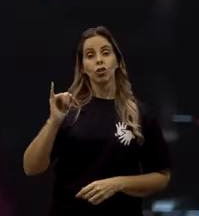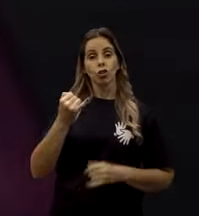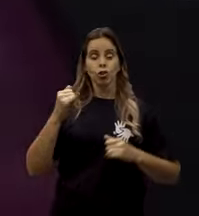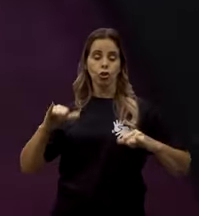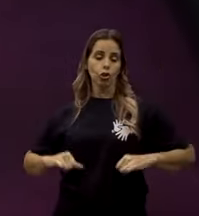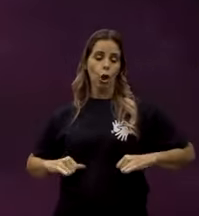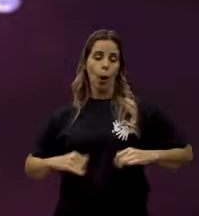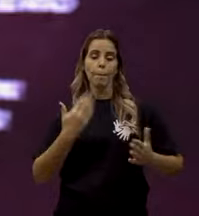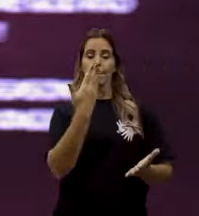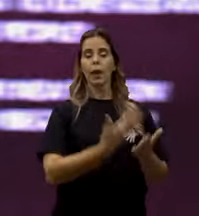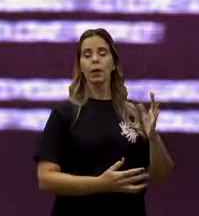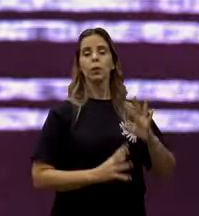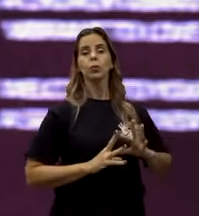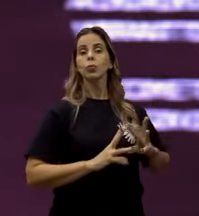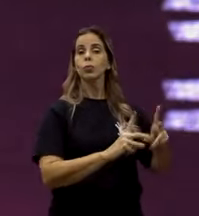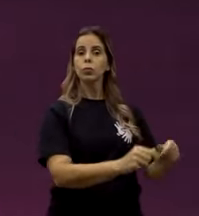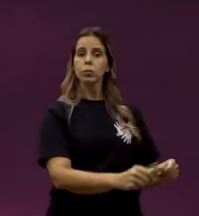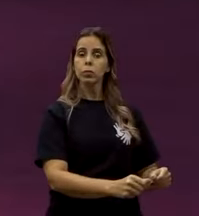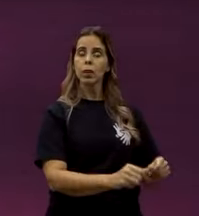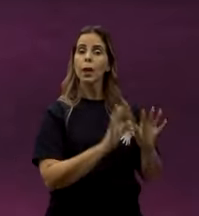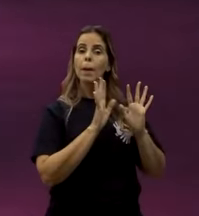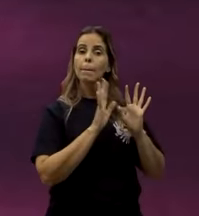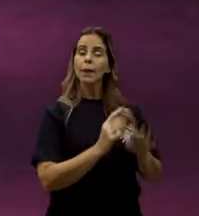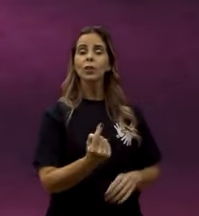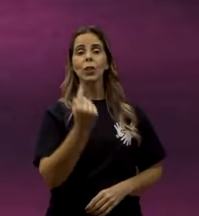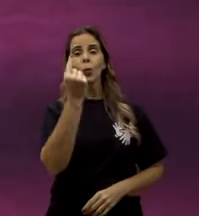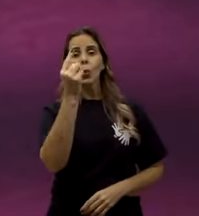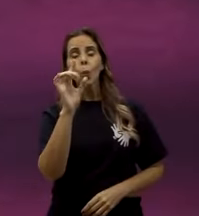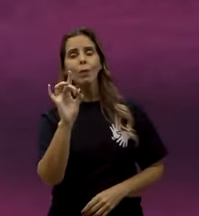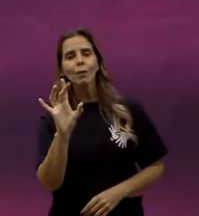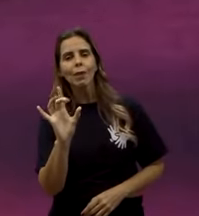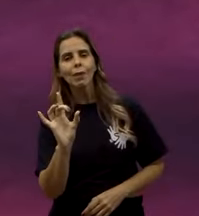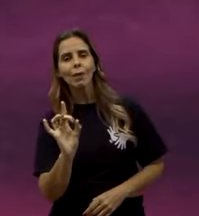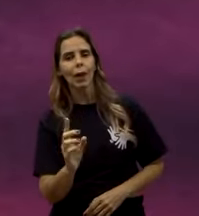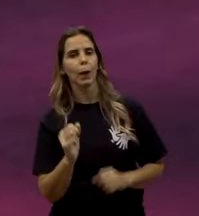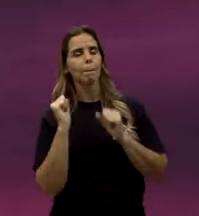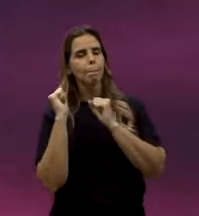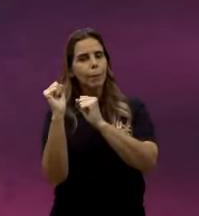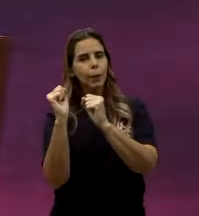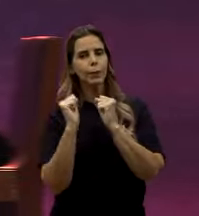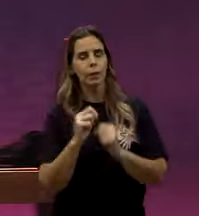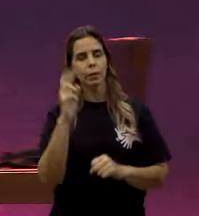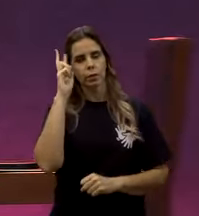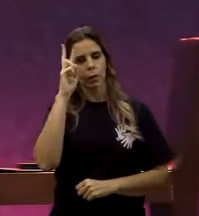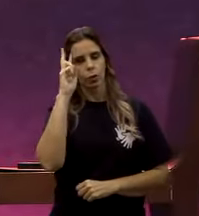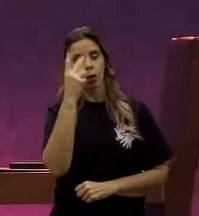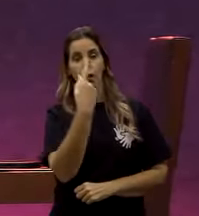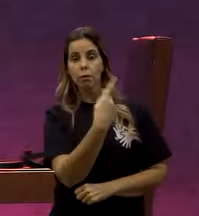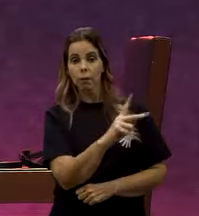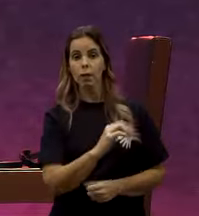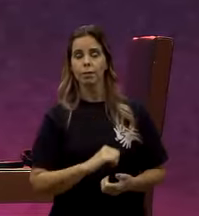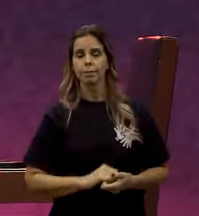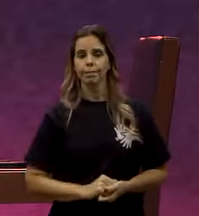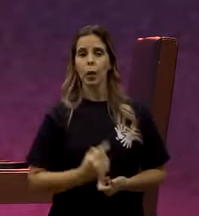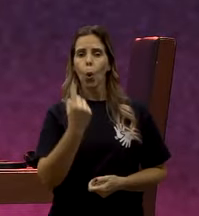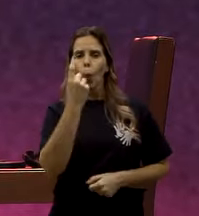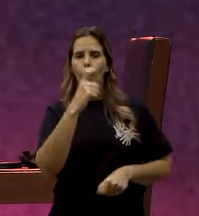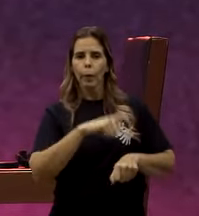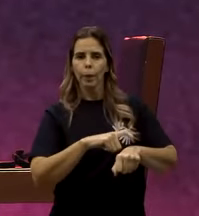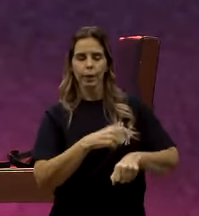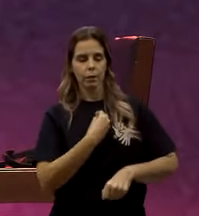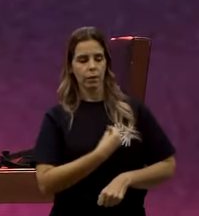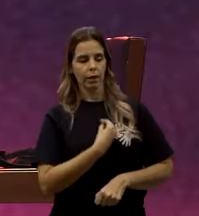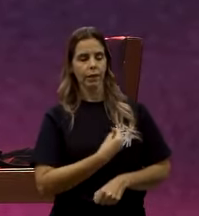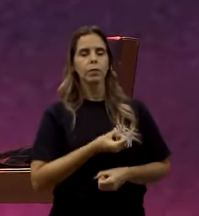perdeu tudo mas ninguém fala uma coisa que é um detalhe poderosíssimo na história de Jó Em algum momento da vida de Jó ele vai desabafar